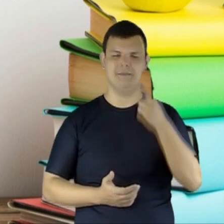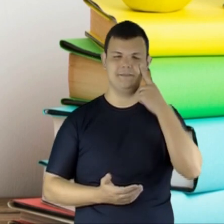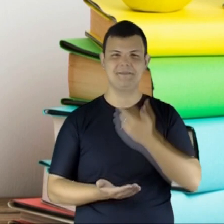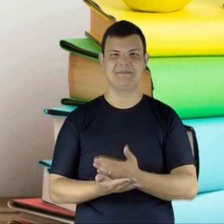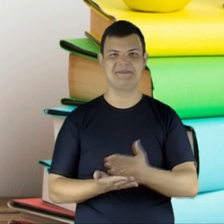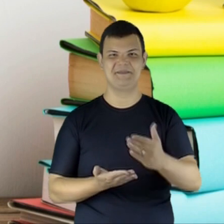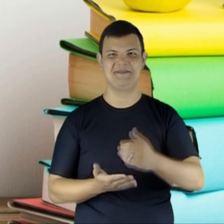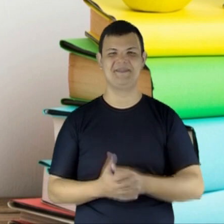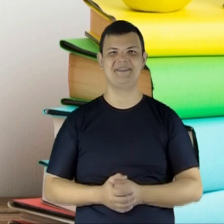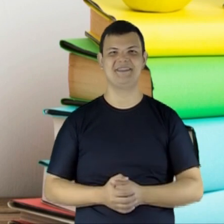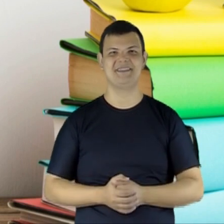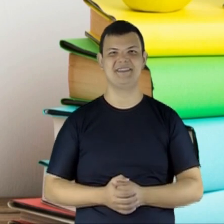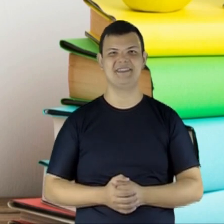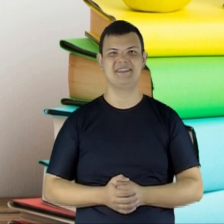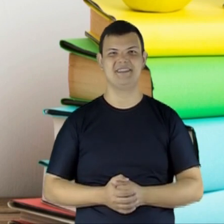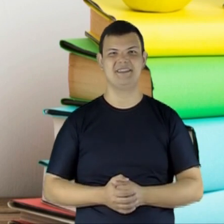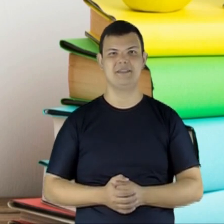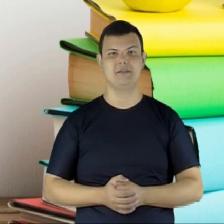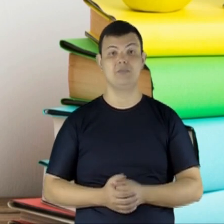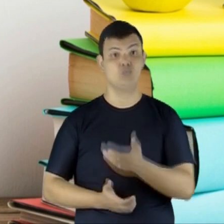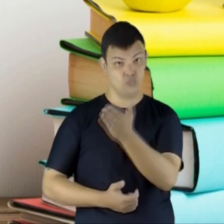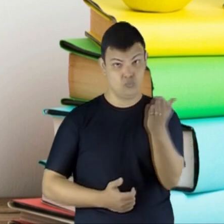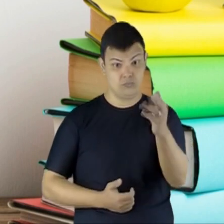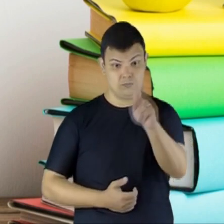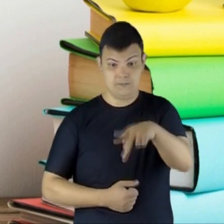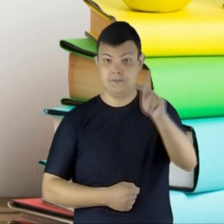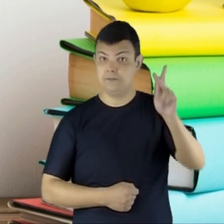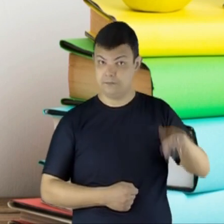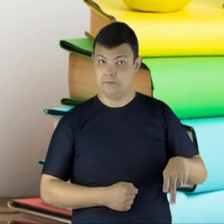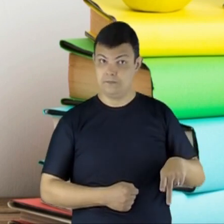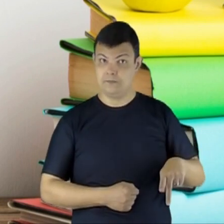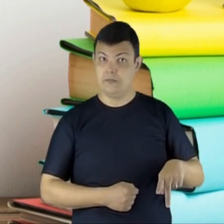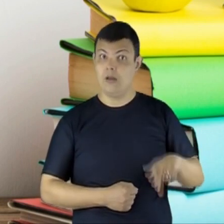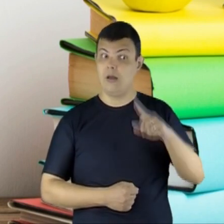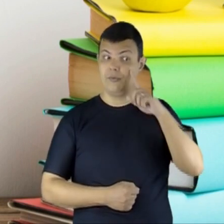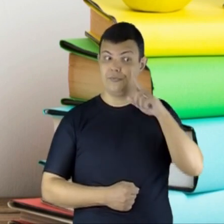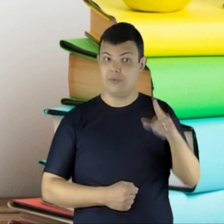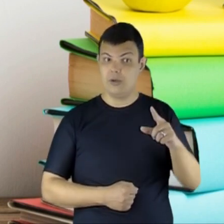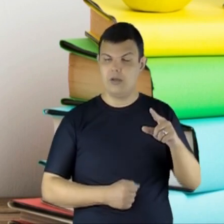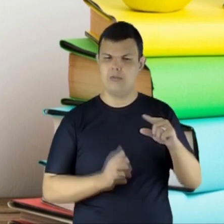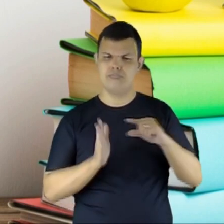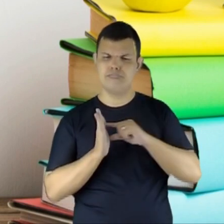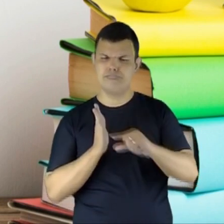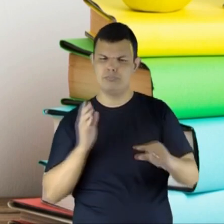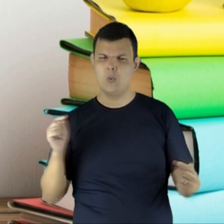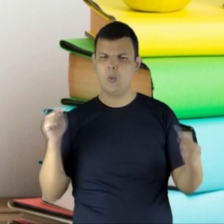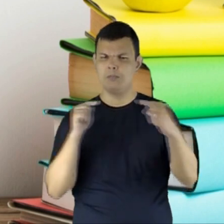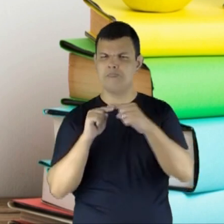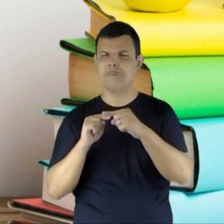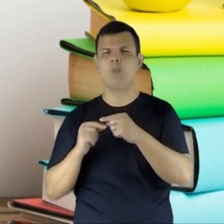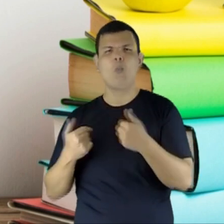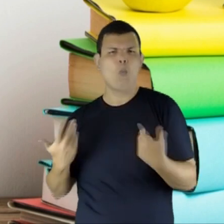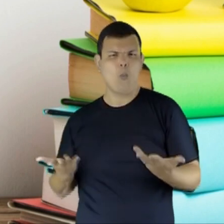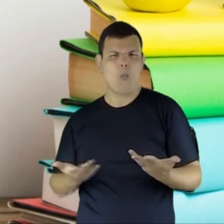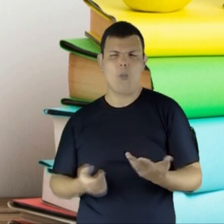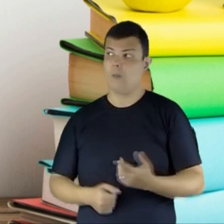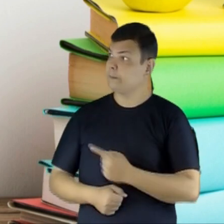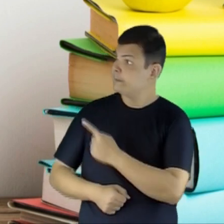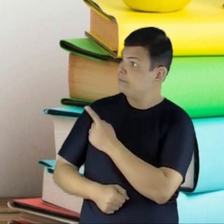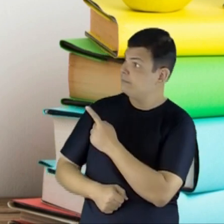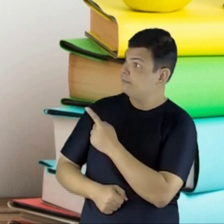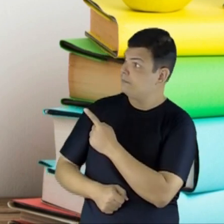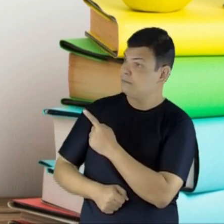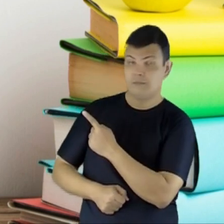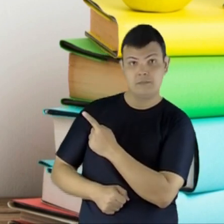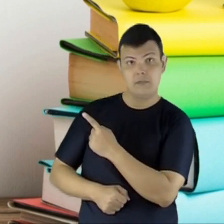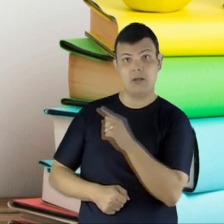começar. Os professores, quais são as habilidades que a gente vai trabalhar na aula de hoje? As